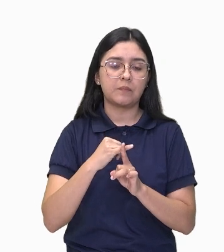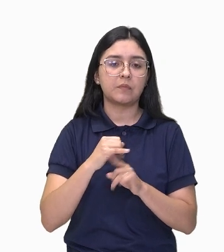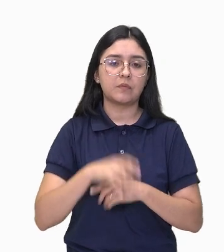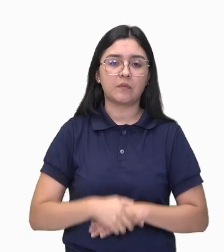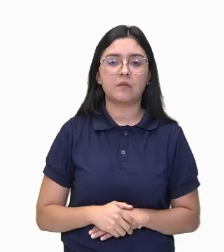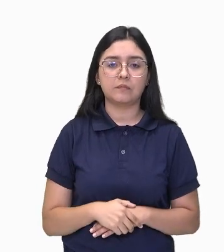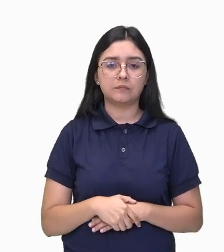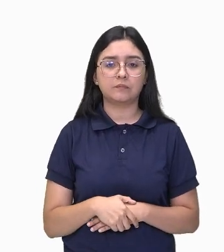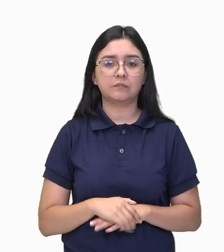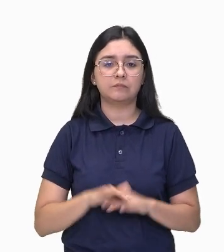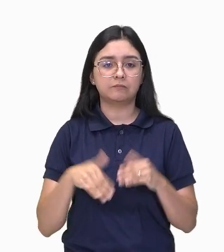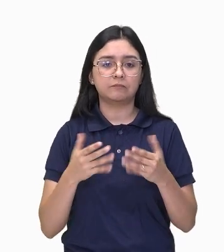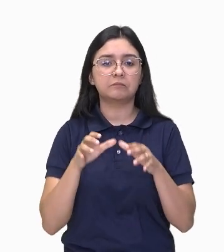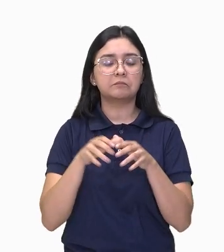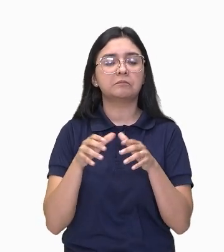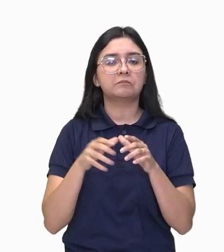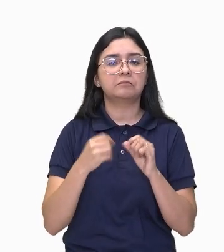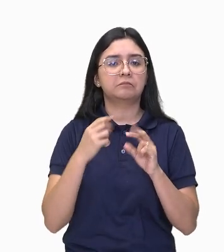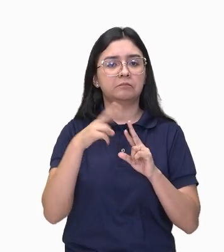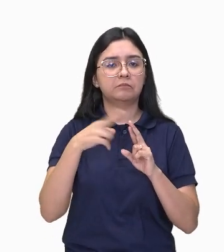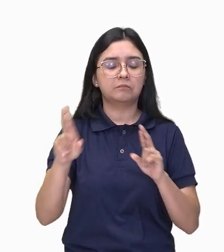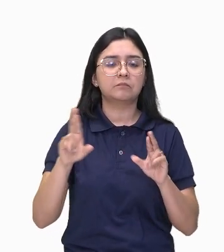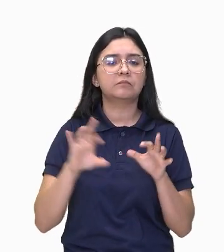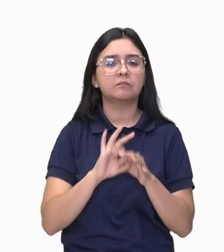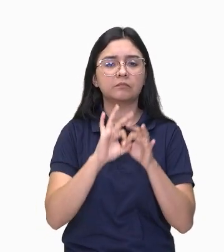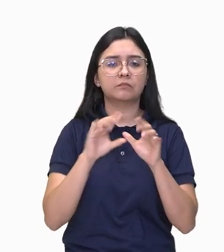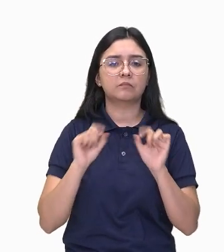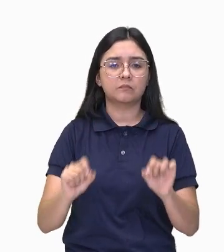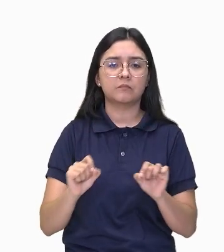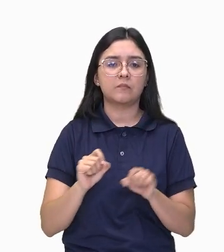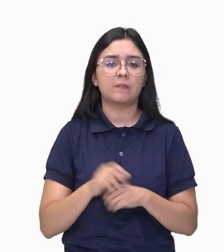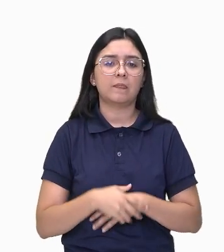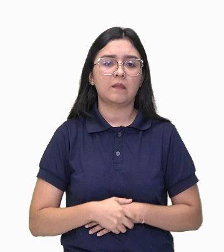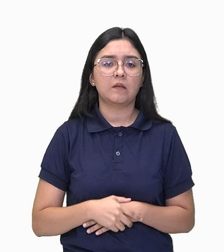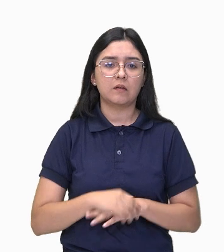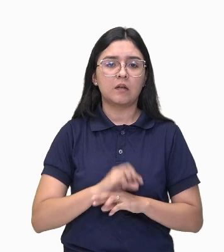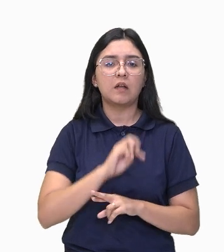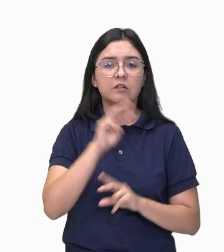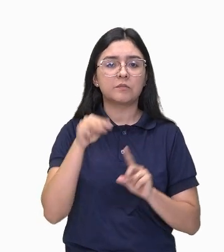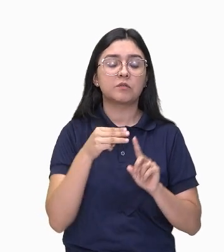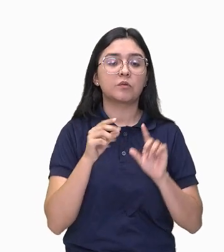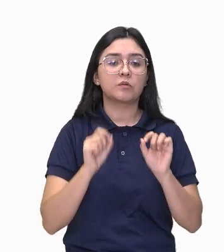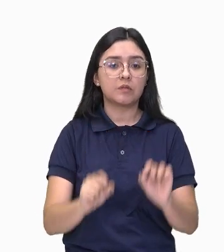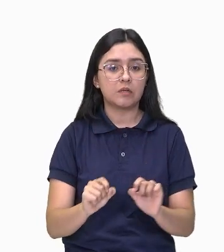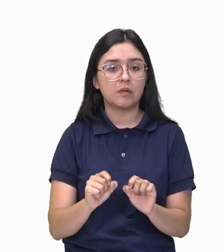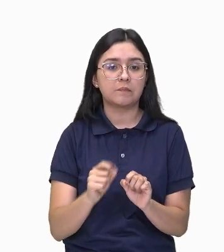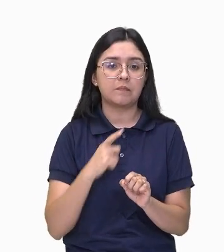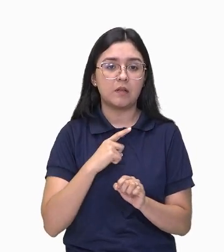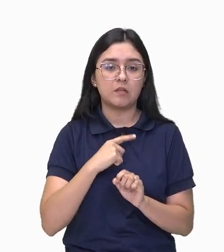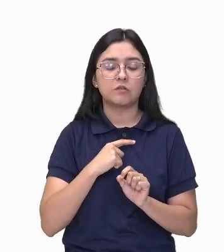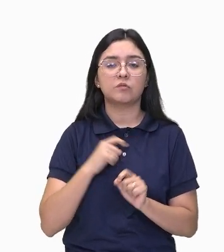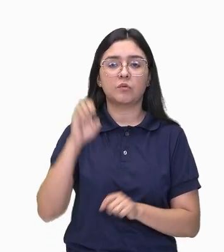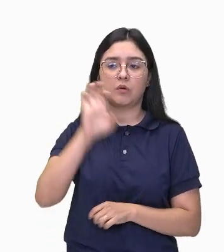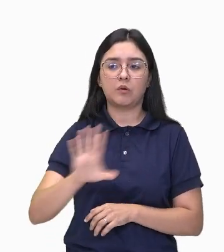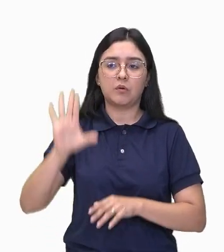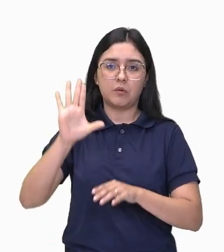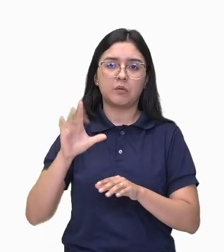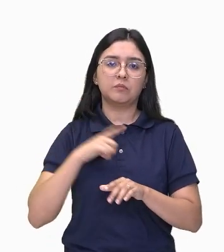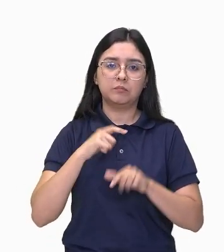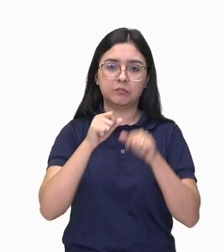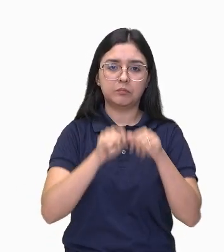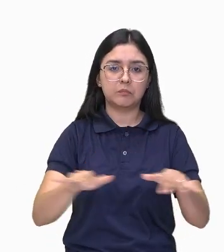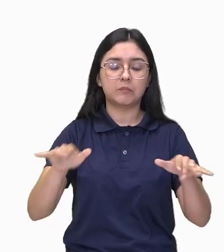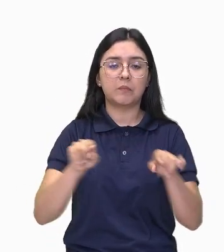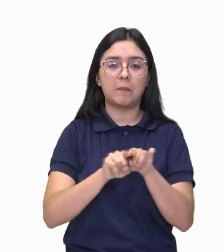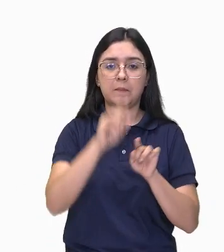ordem religiosa muito ali vinculado às missões além do continente europeu, principalmente ali na